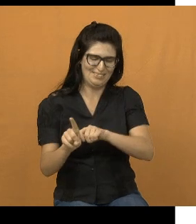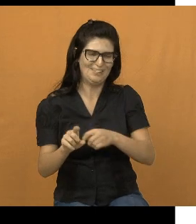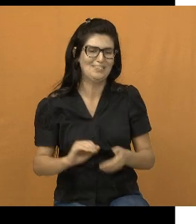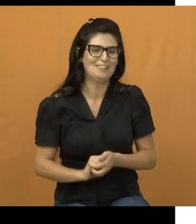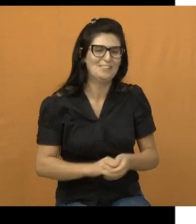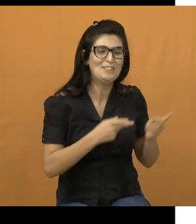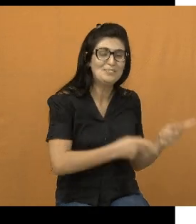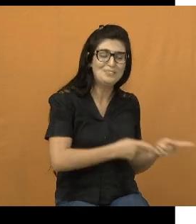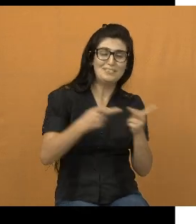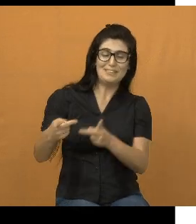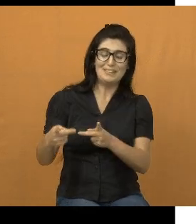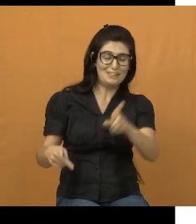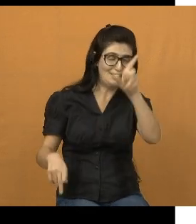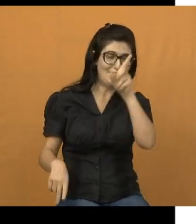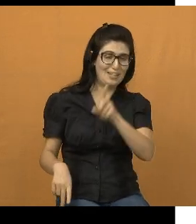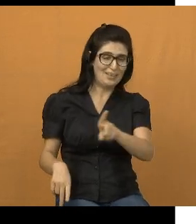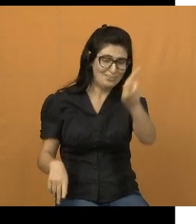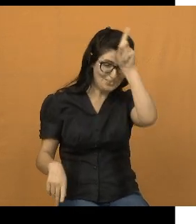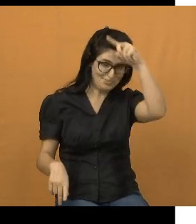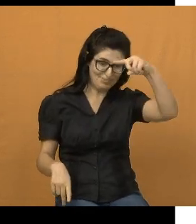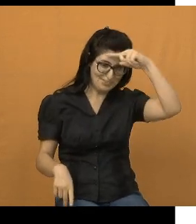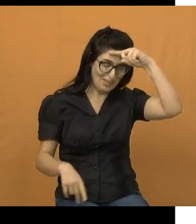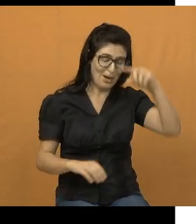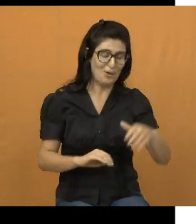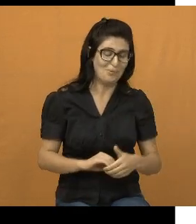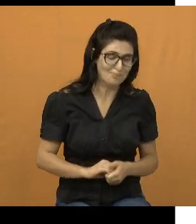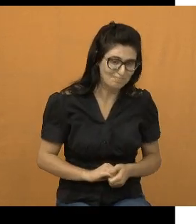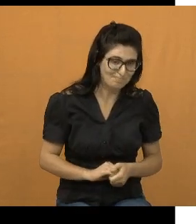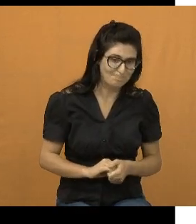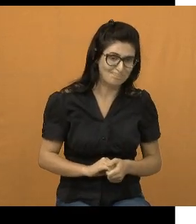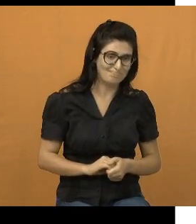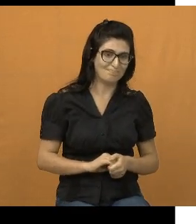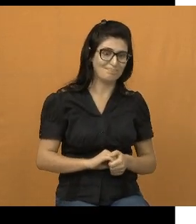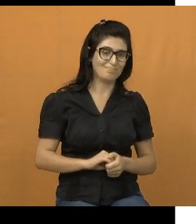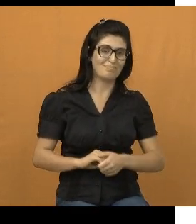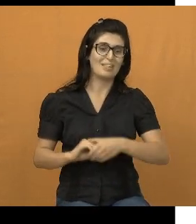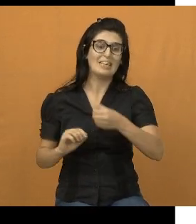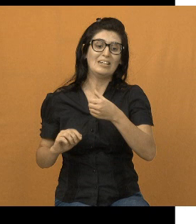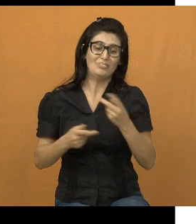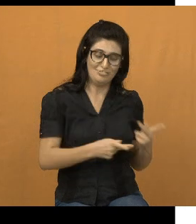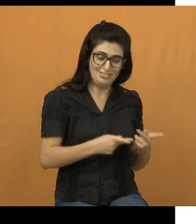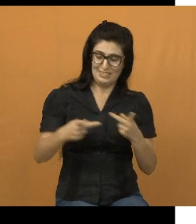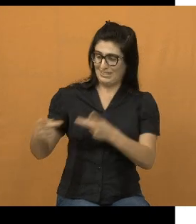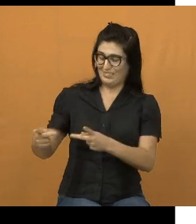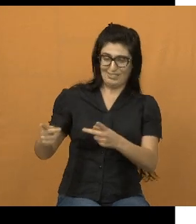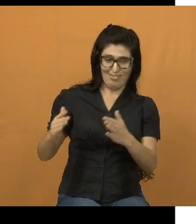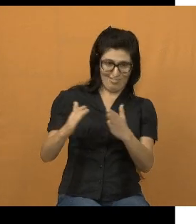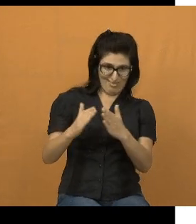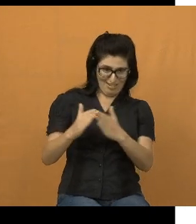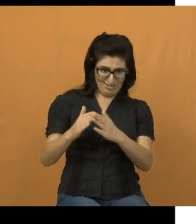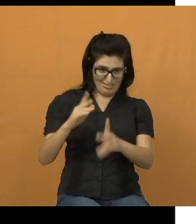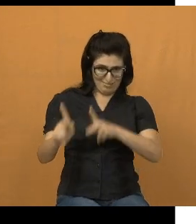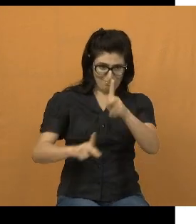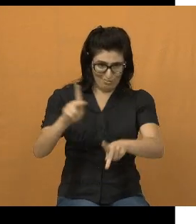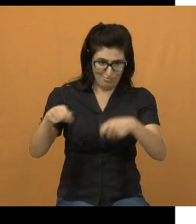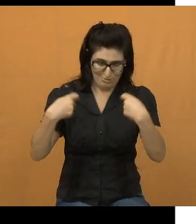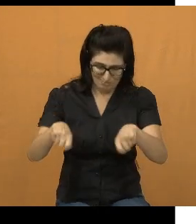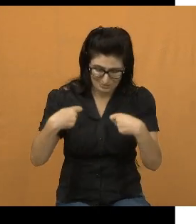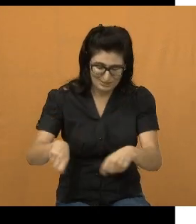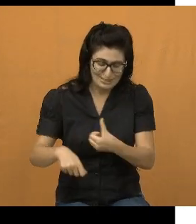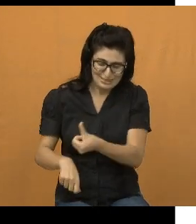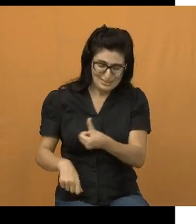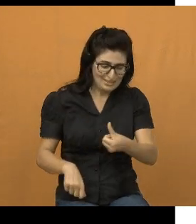chama bastante atenção, foram realizadas 66 visitas para auditar